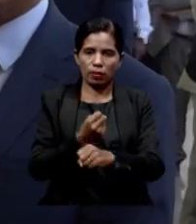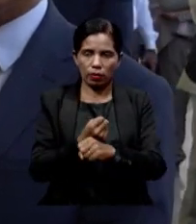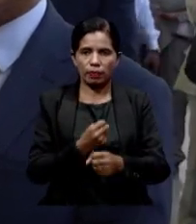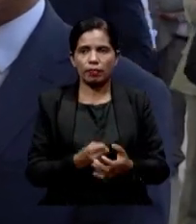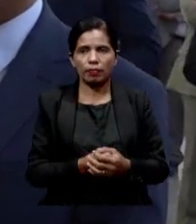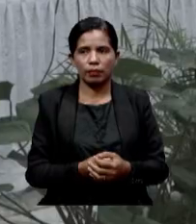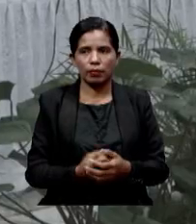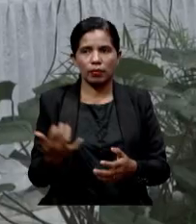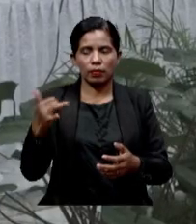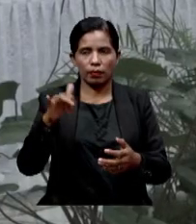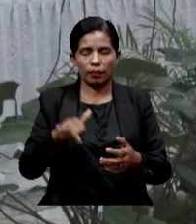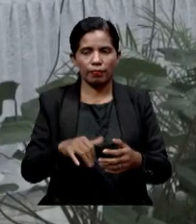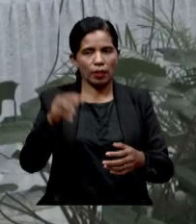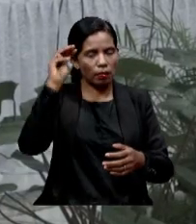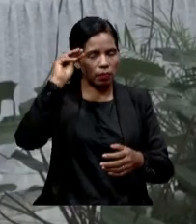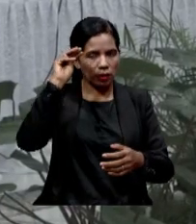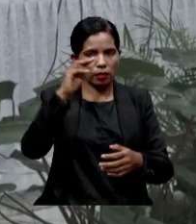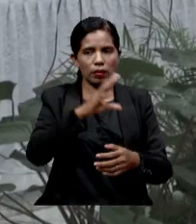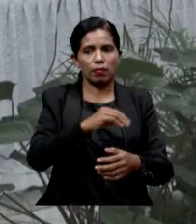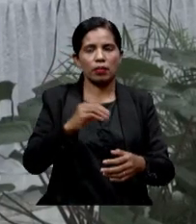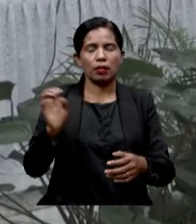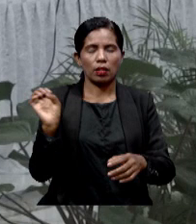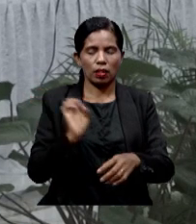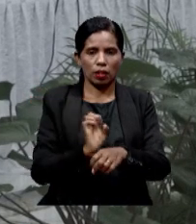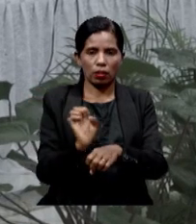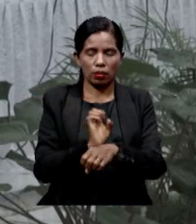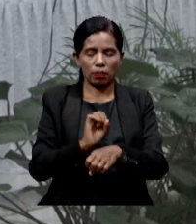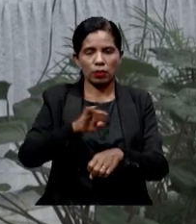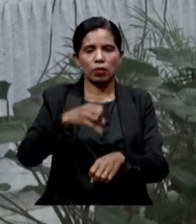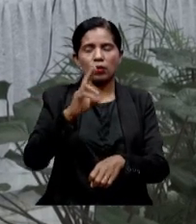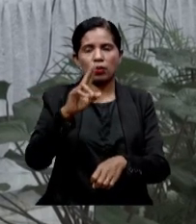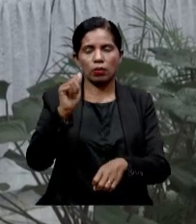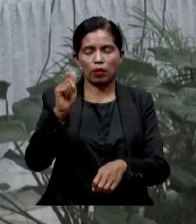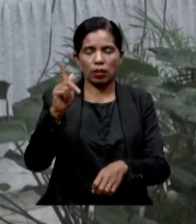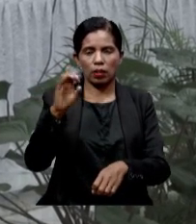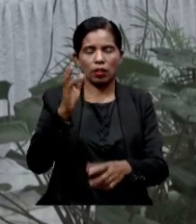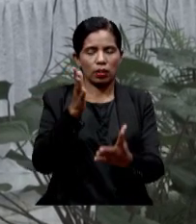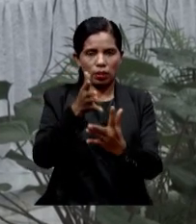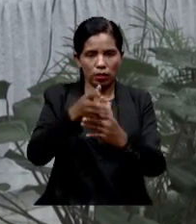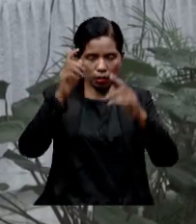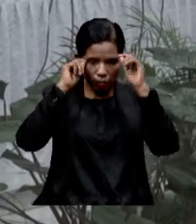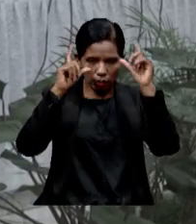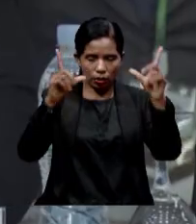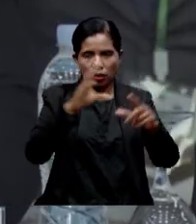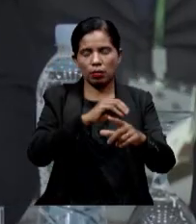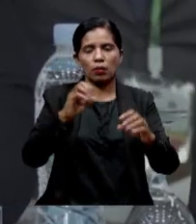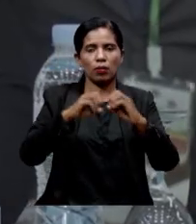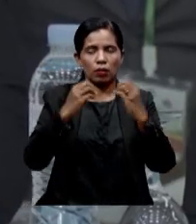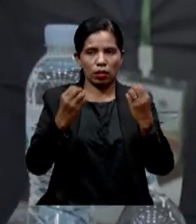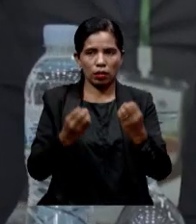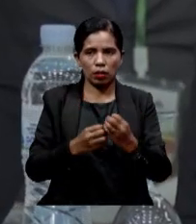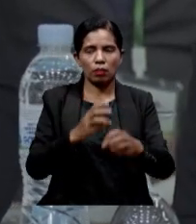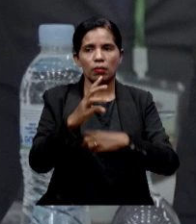tira-se a laran. Né? Ministro coordenador assunto econômico Joaquim Amaral considera a adesão Timor-Leste nian ba Organização Mundial Comércio